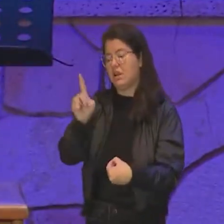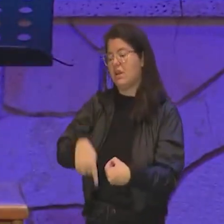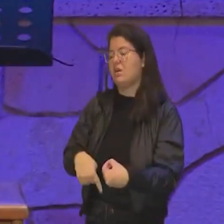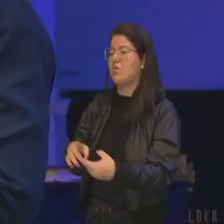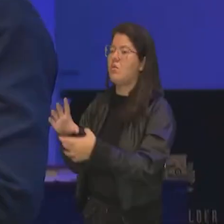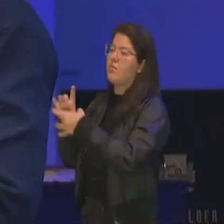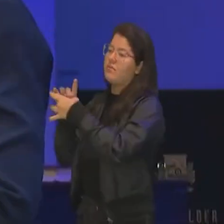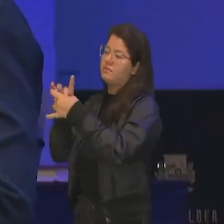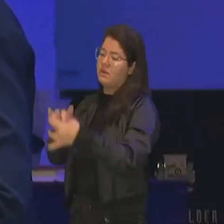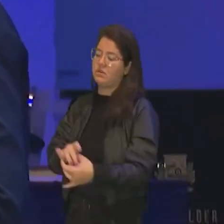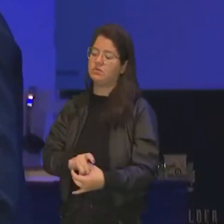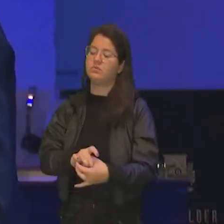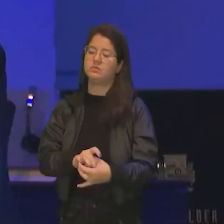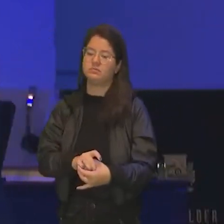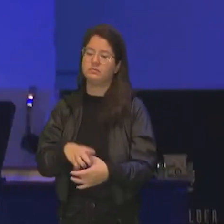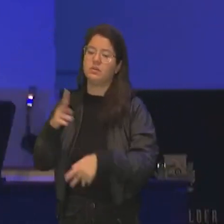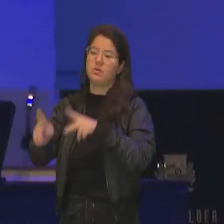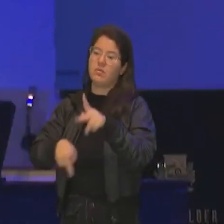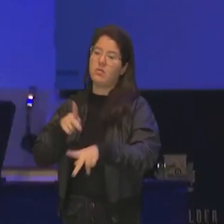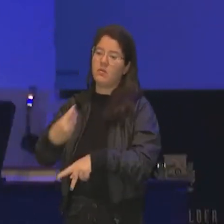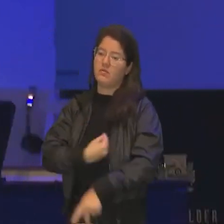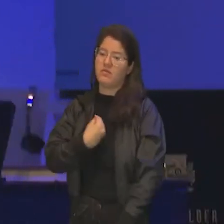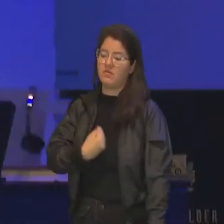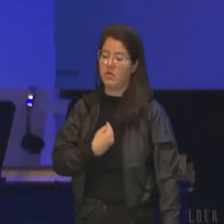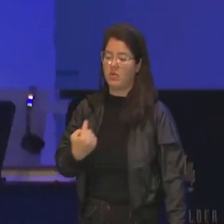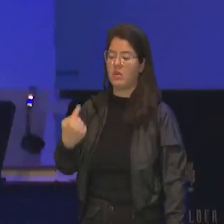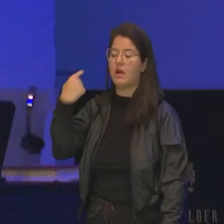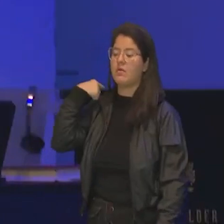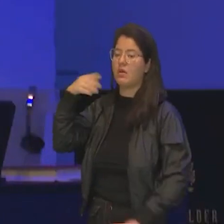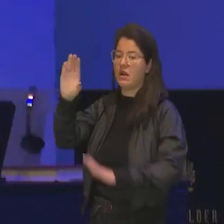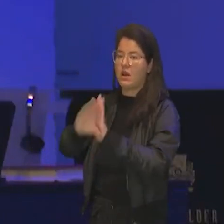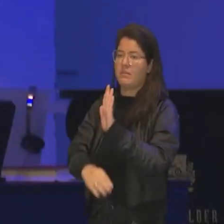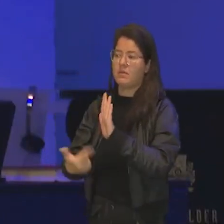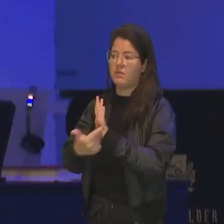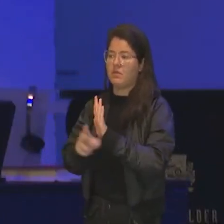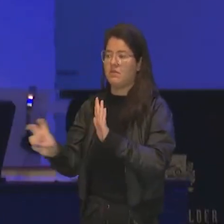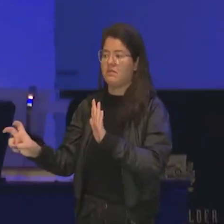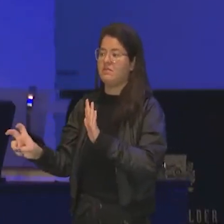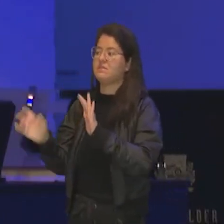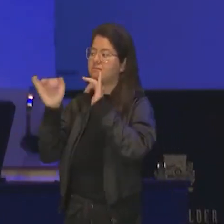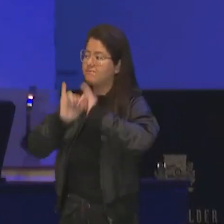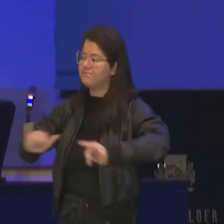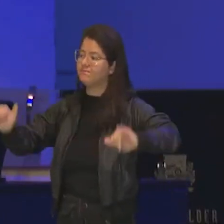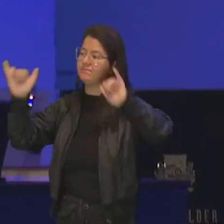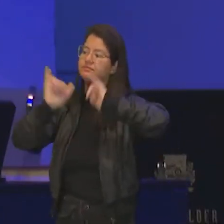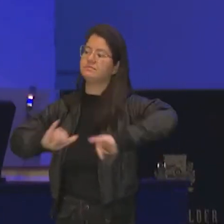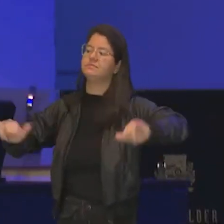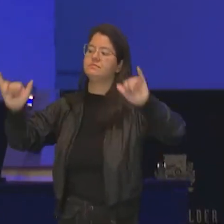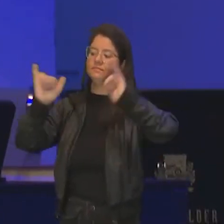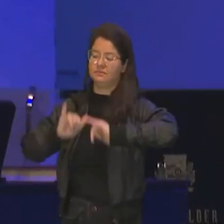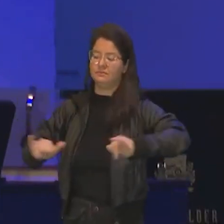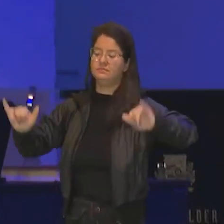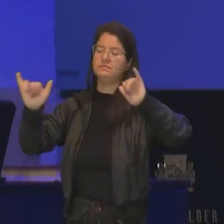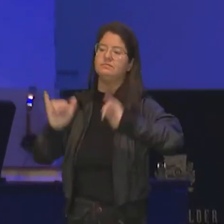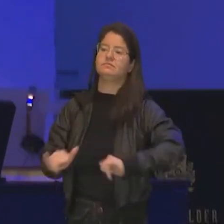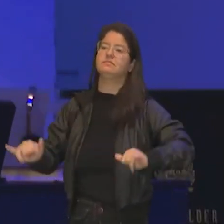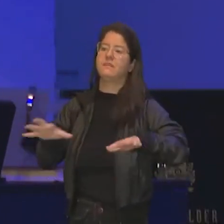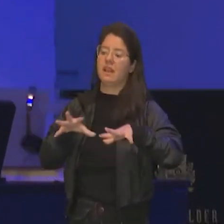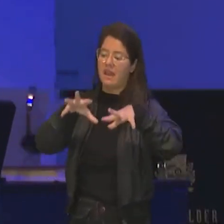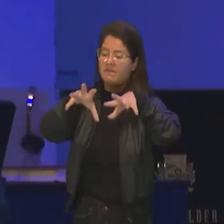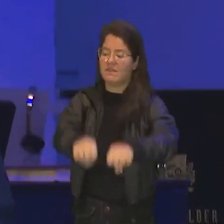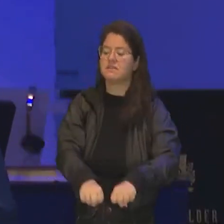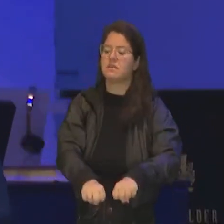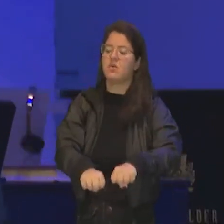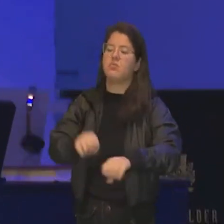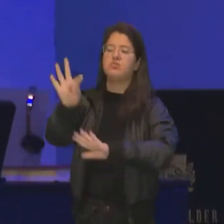contexto que aquele povo estava vivendo. O capítulo 25 anuncia esta invasão, e